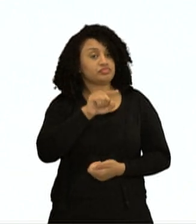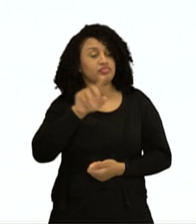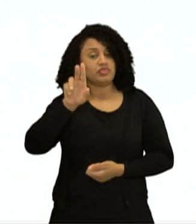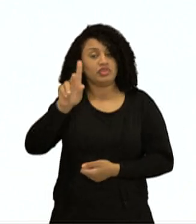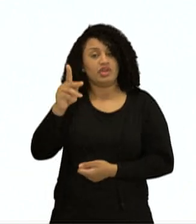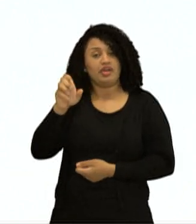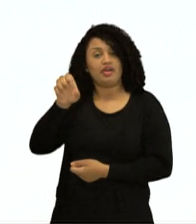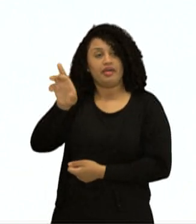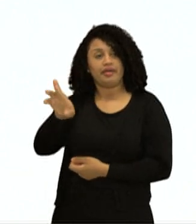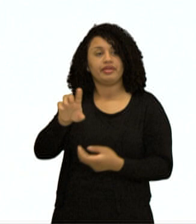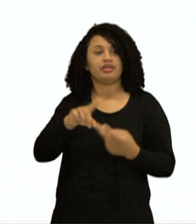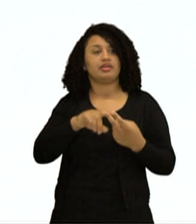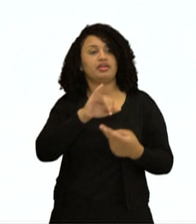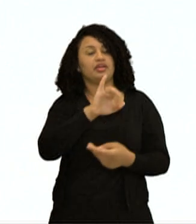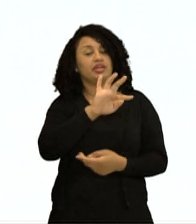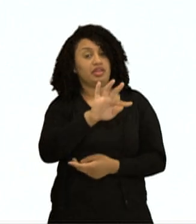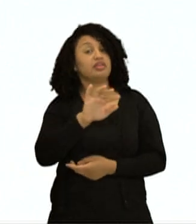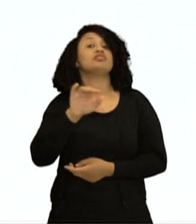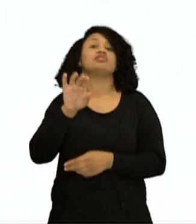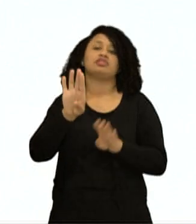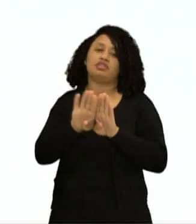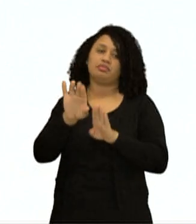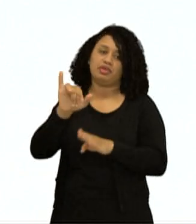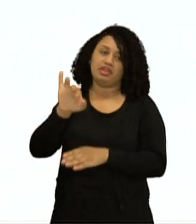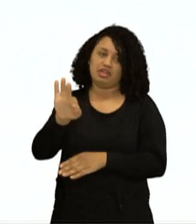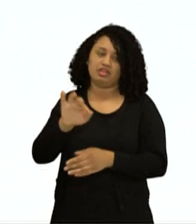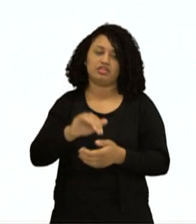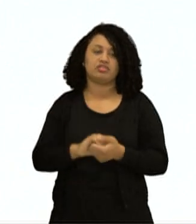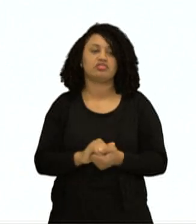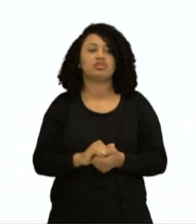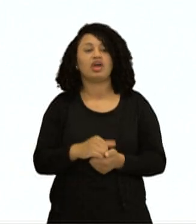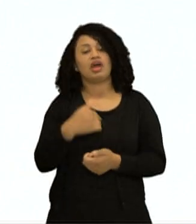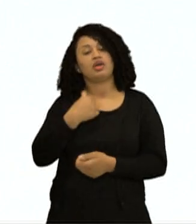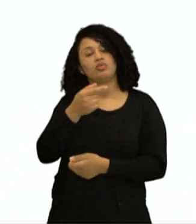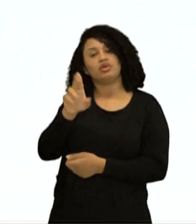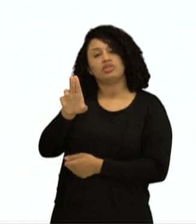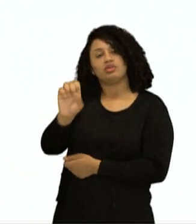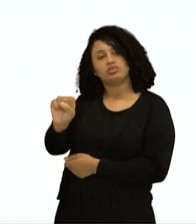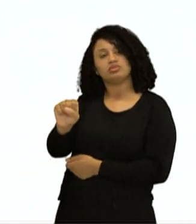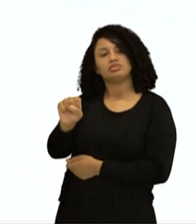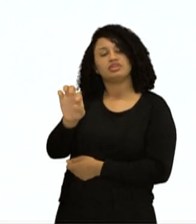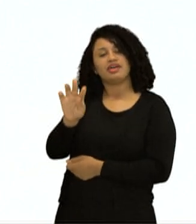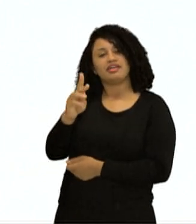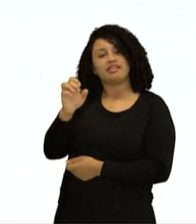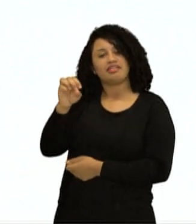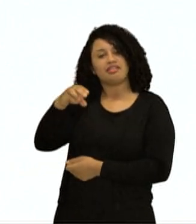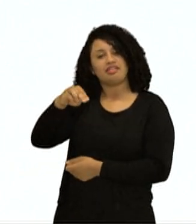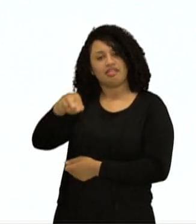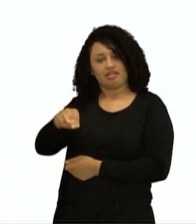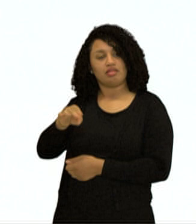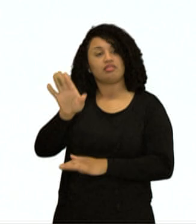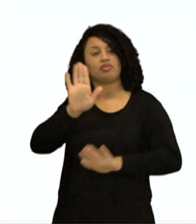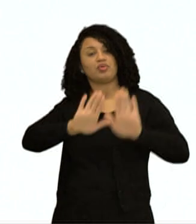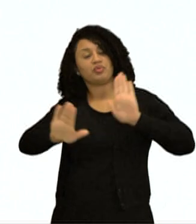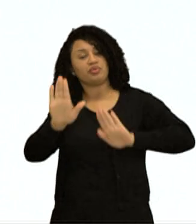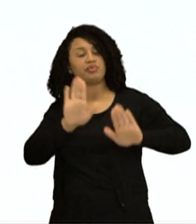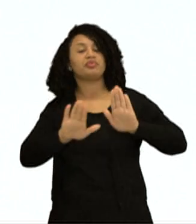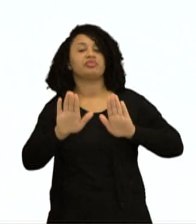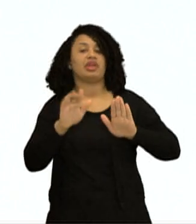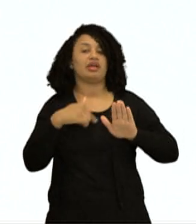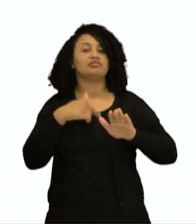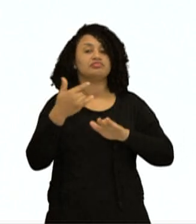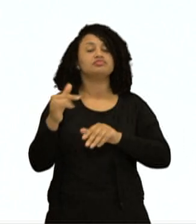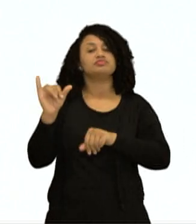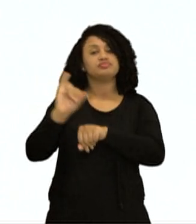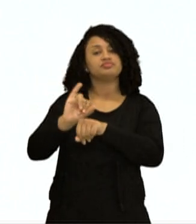her. O it, we, us, e o they, them, certo? Então, cuidado com esses